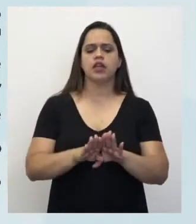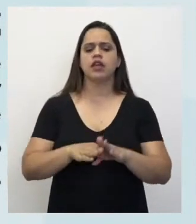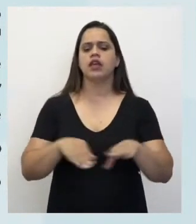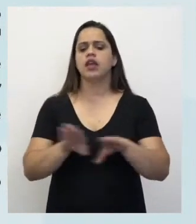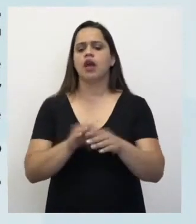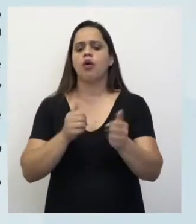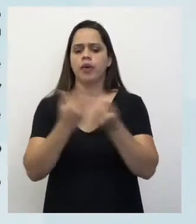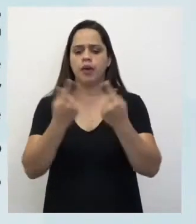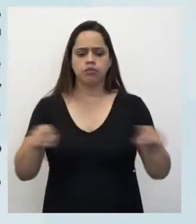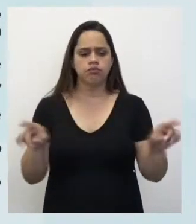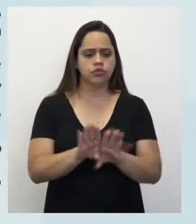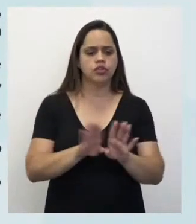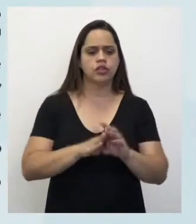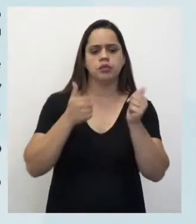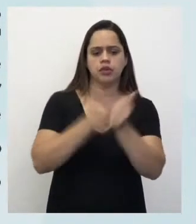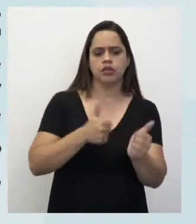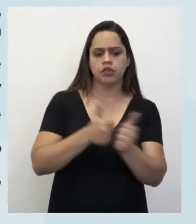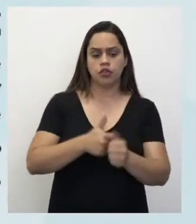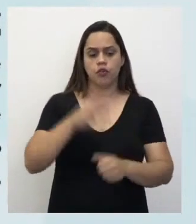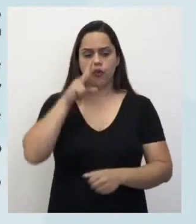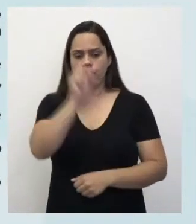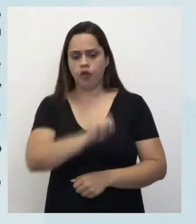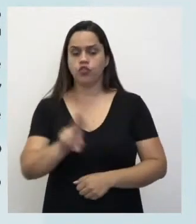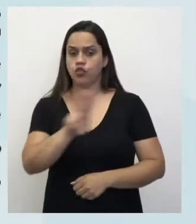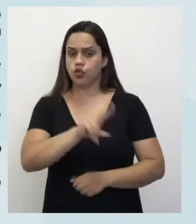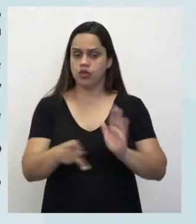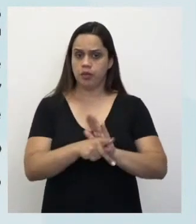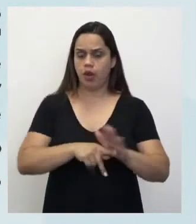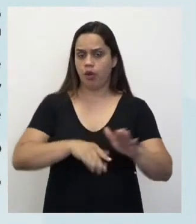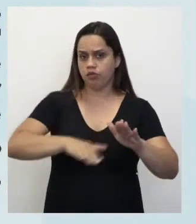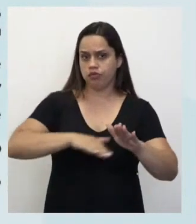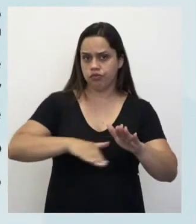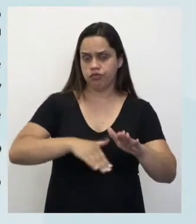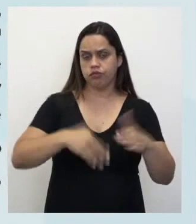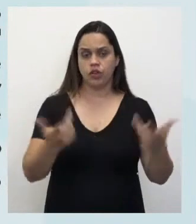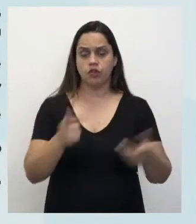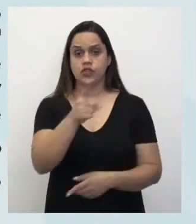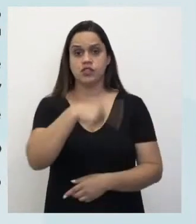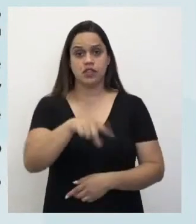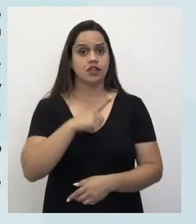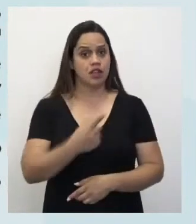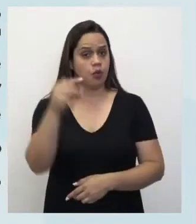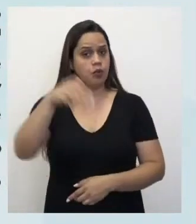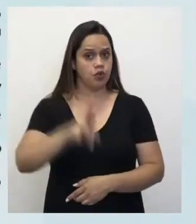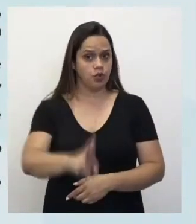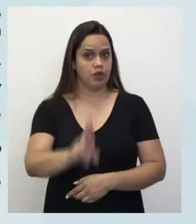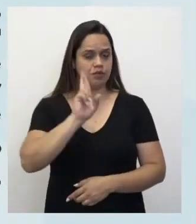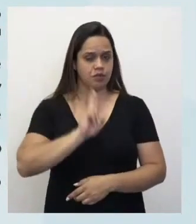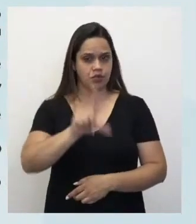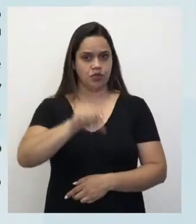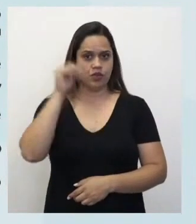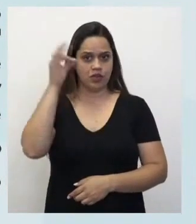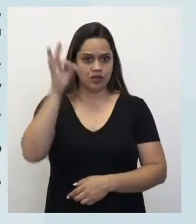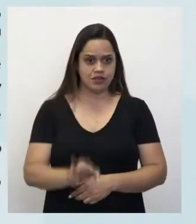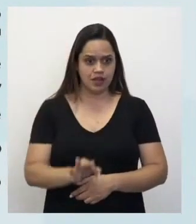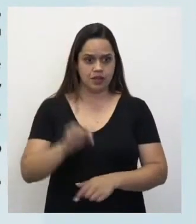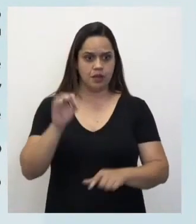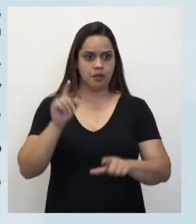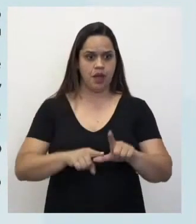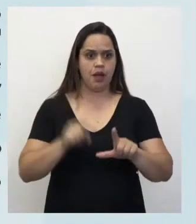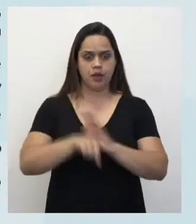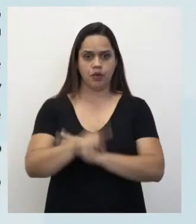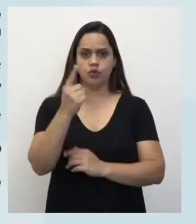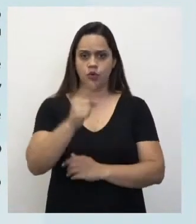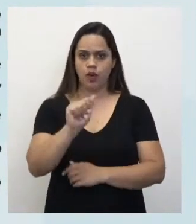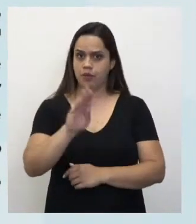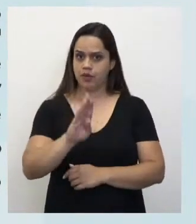e scratches utilizados pelos DJs. Então, vocês têm 1 minuto para responder qual a alternativa correta para a pergunta 1.